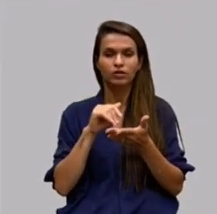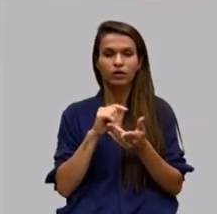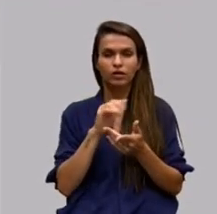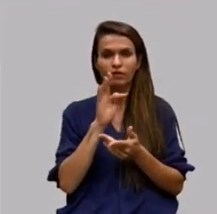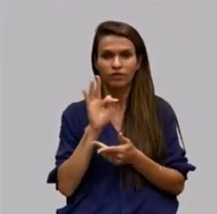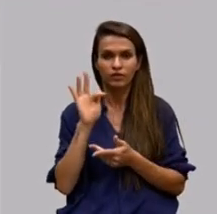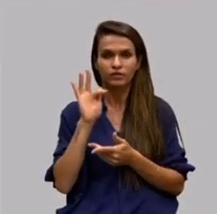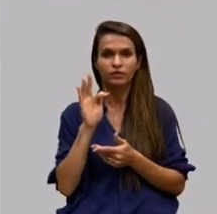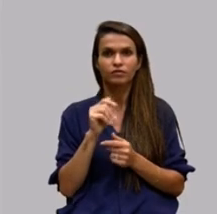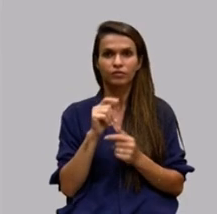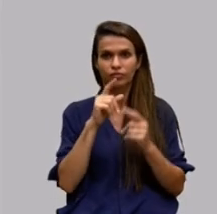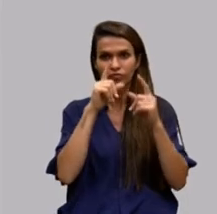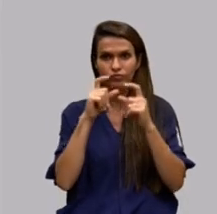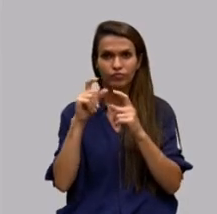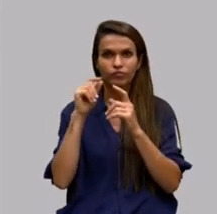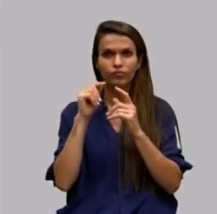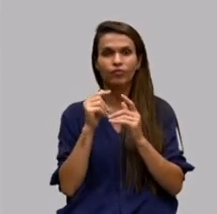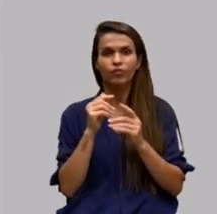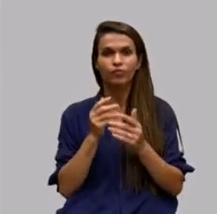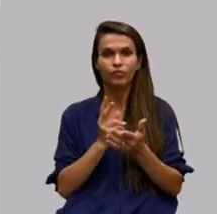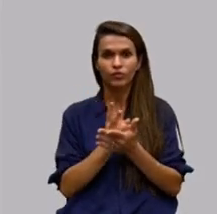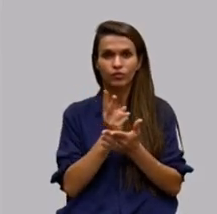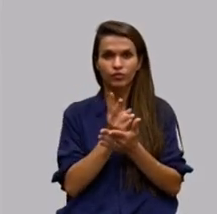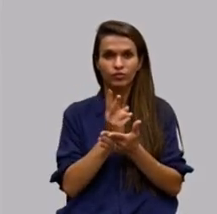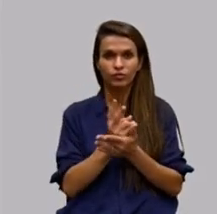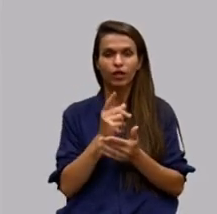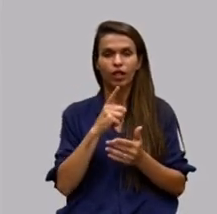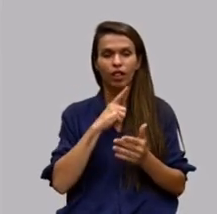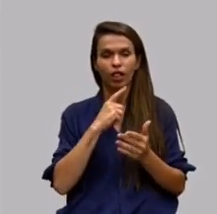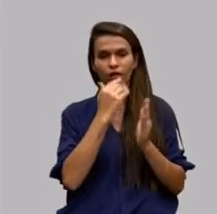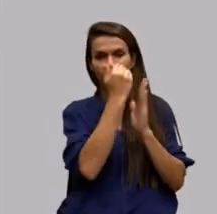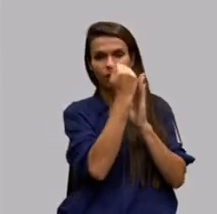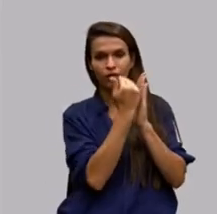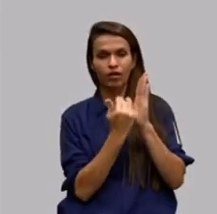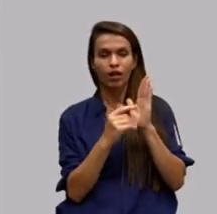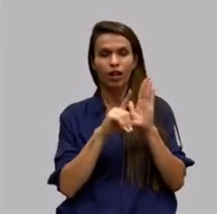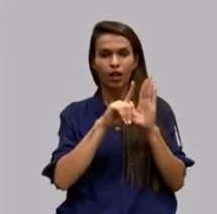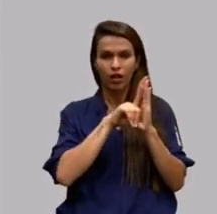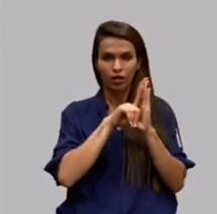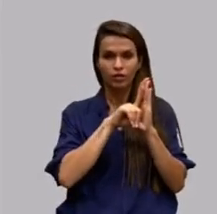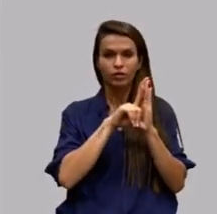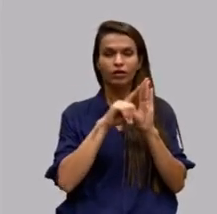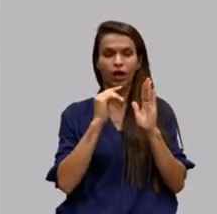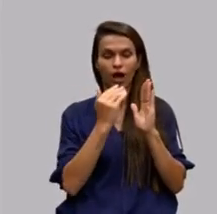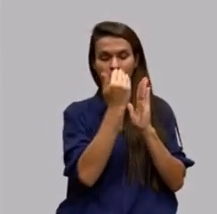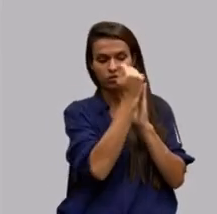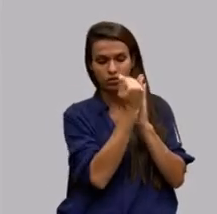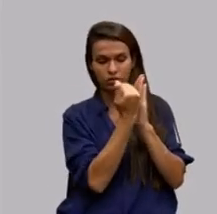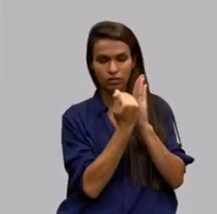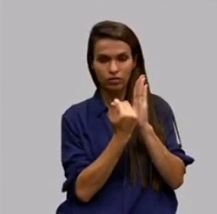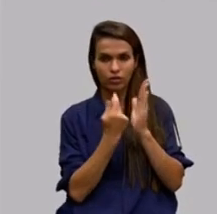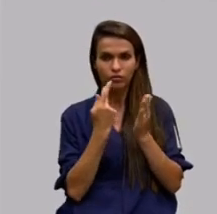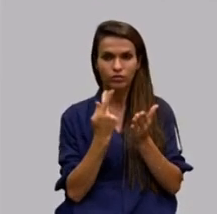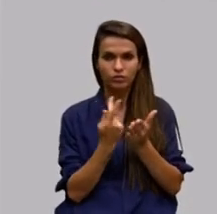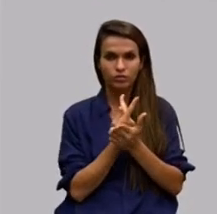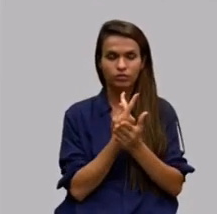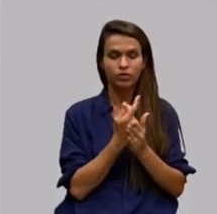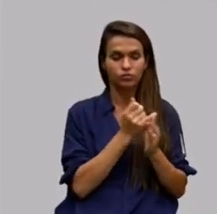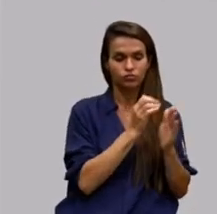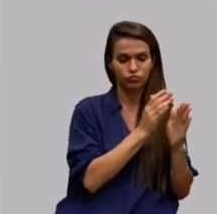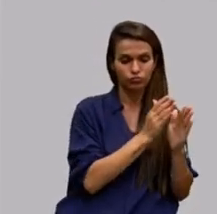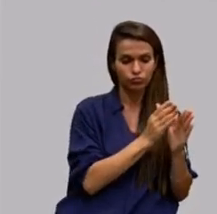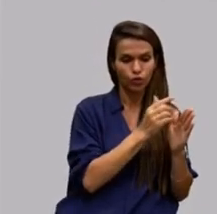favor. Aqui tem uma série de leis que eu cito, que são a sequência de acontecimentos desde